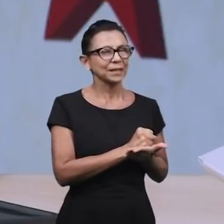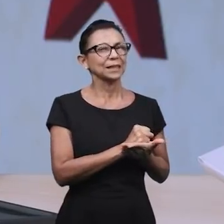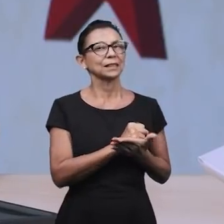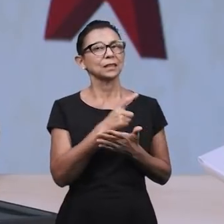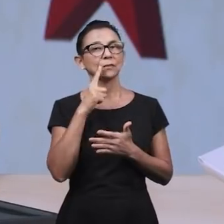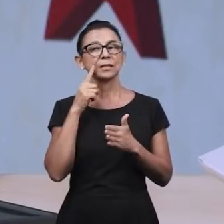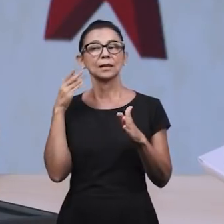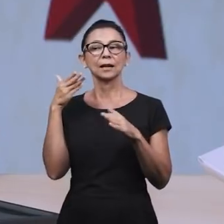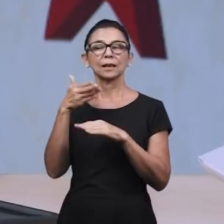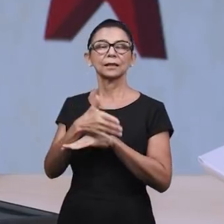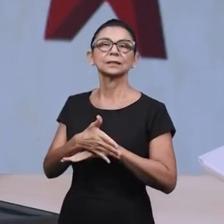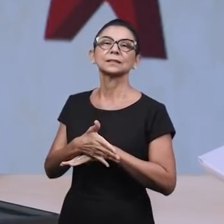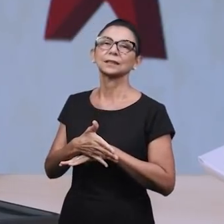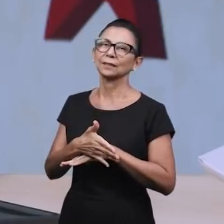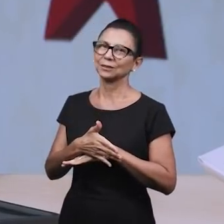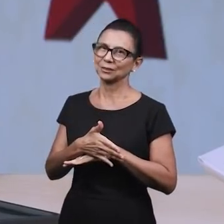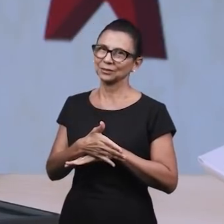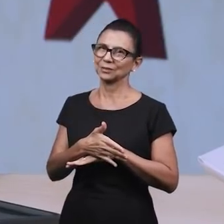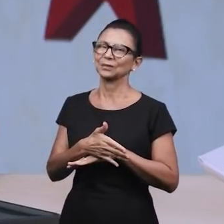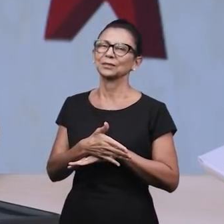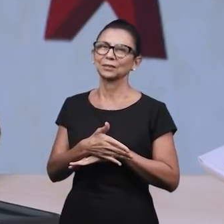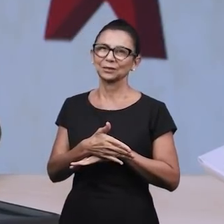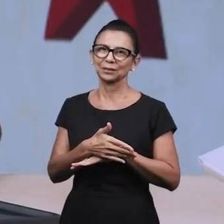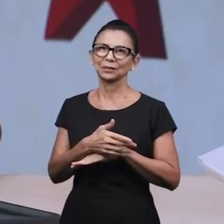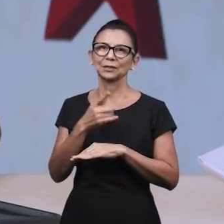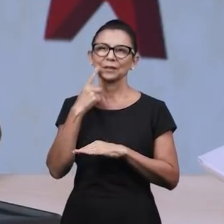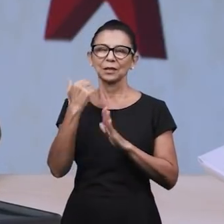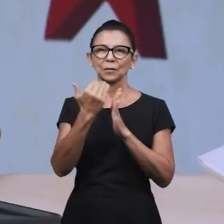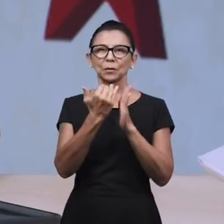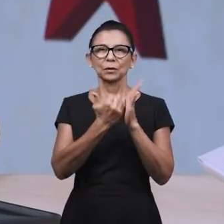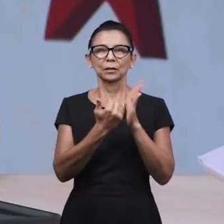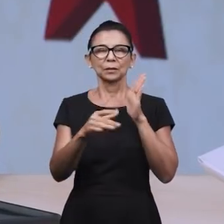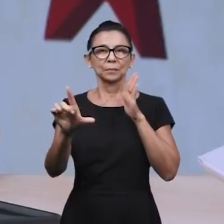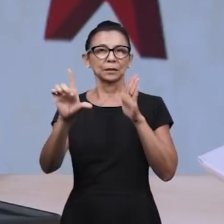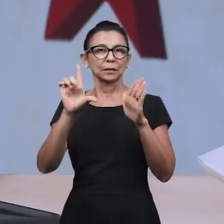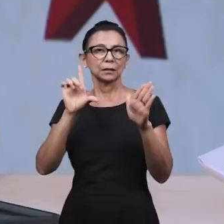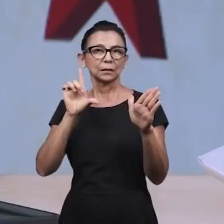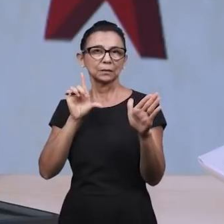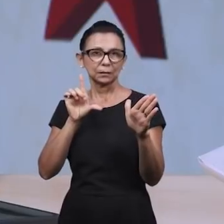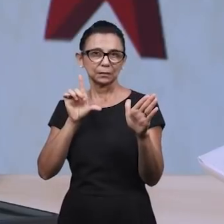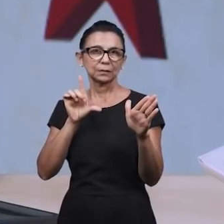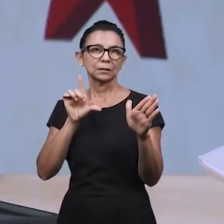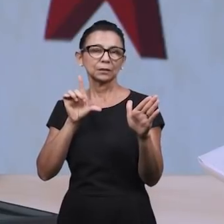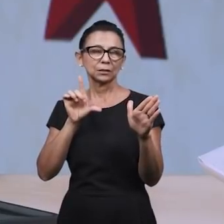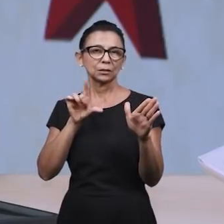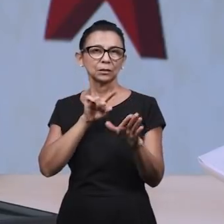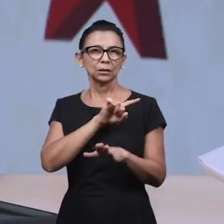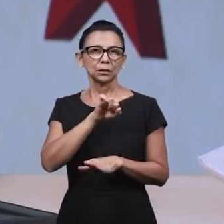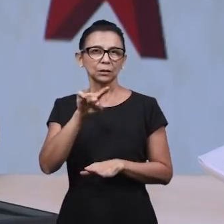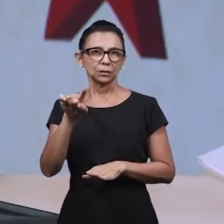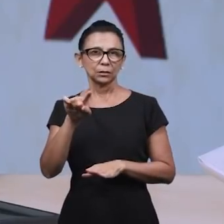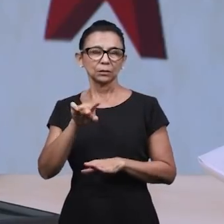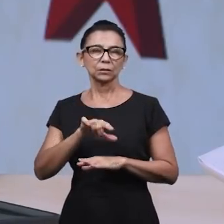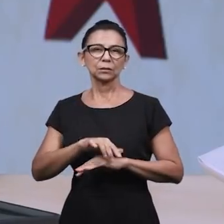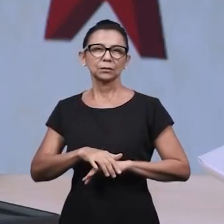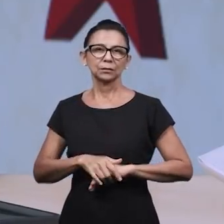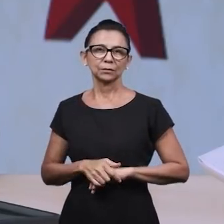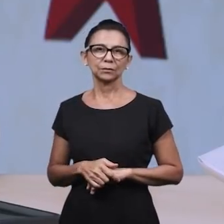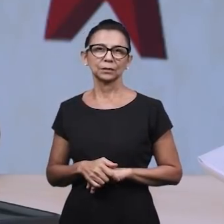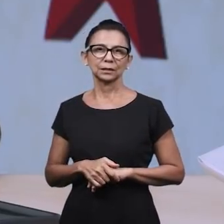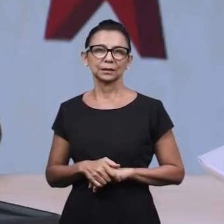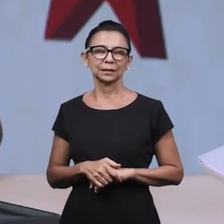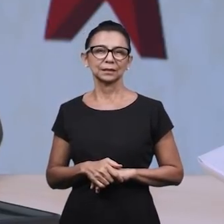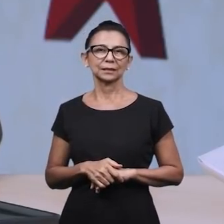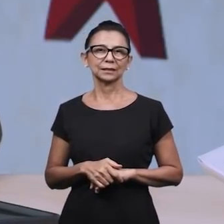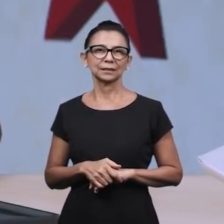você pode ter acesso, vai ter acesso naturalmente à edição anterior desse programa para que você amplie o seu conhecimento, o seu